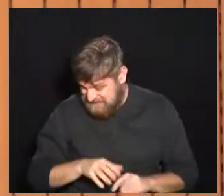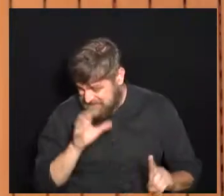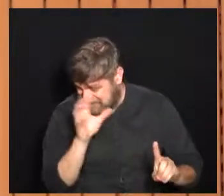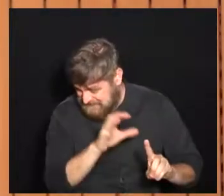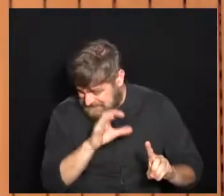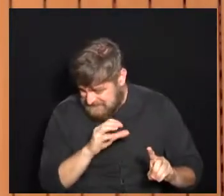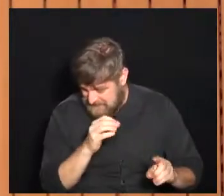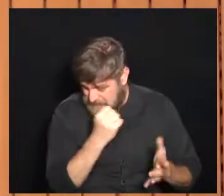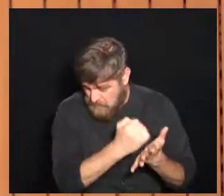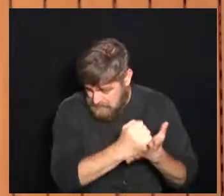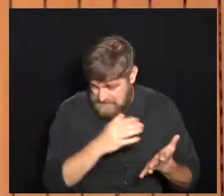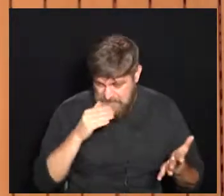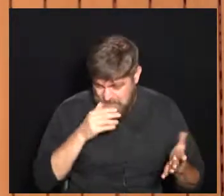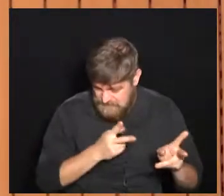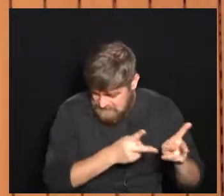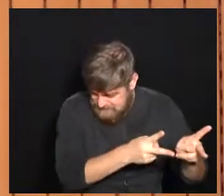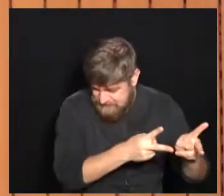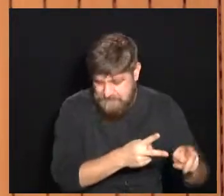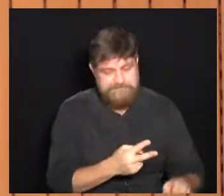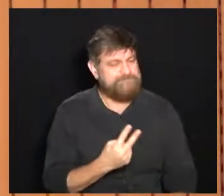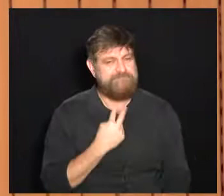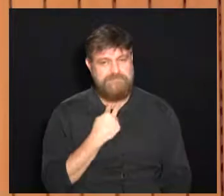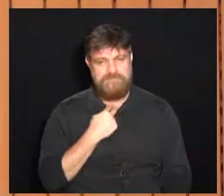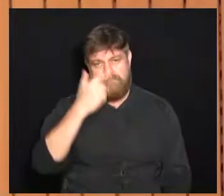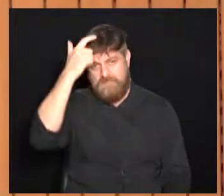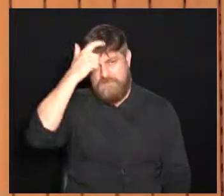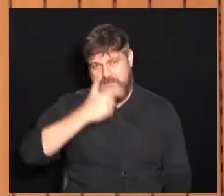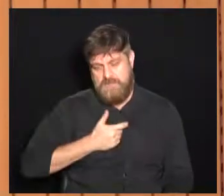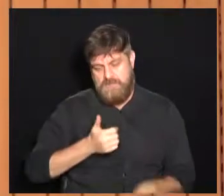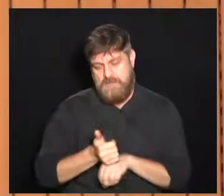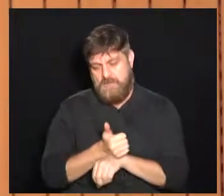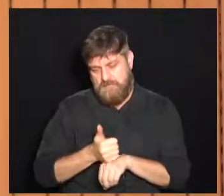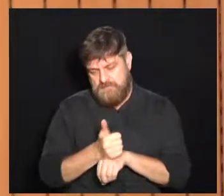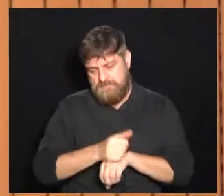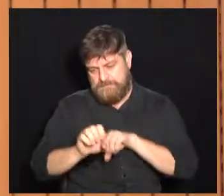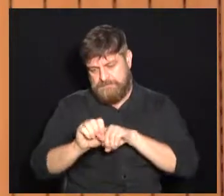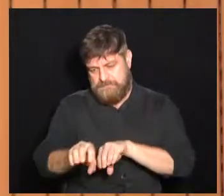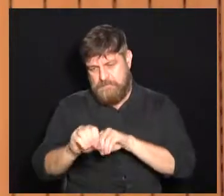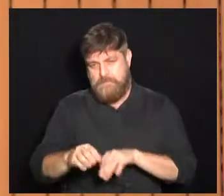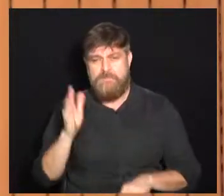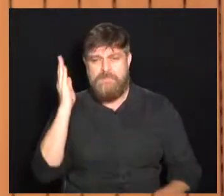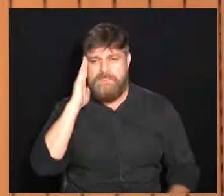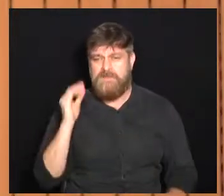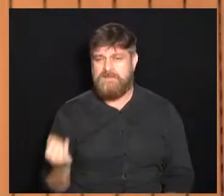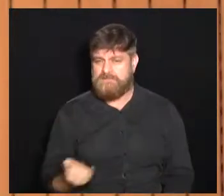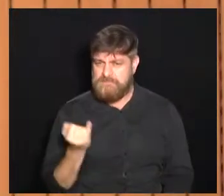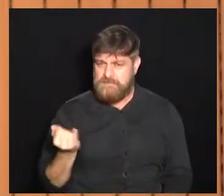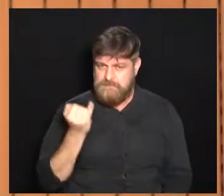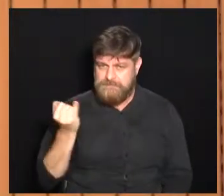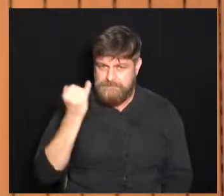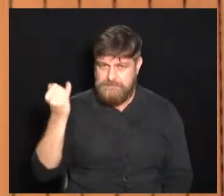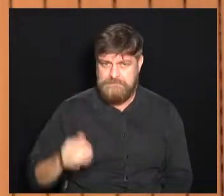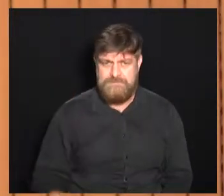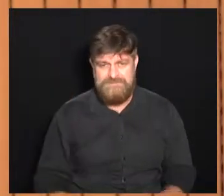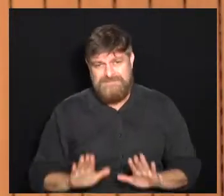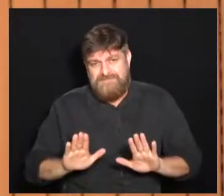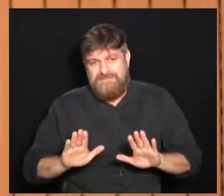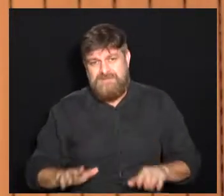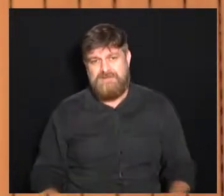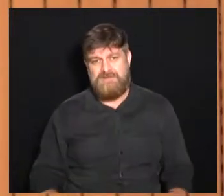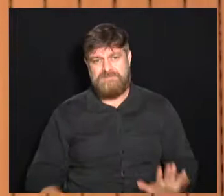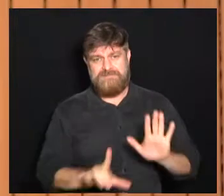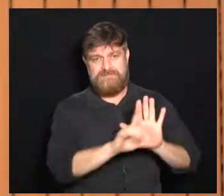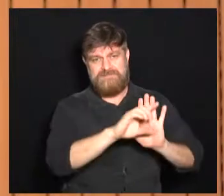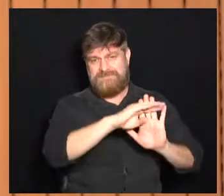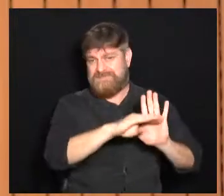da importância, eu sou educadora, eu sei da importância dessa continuidade. É que, gente,